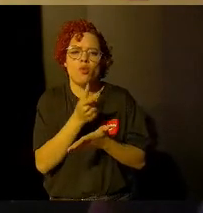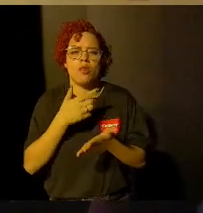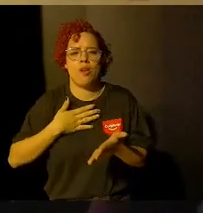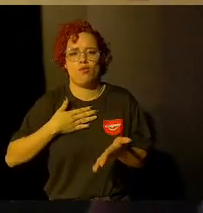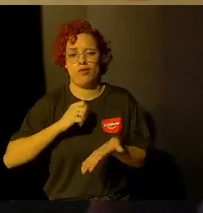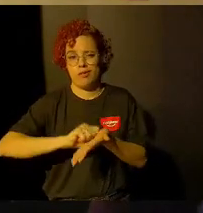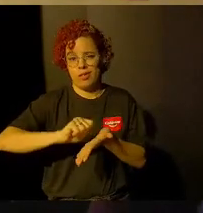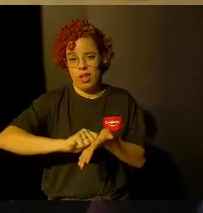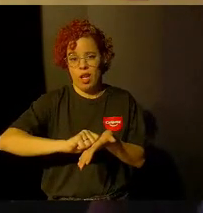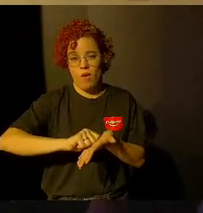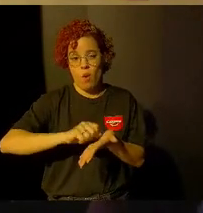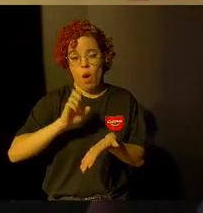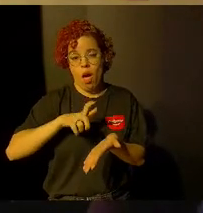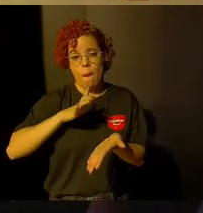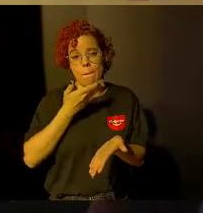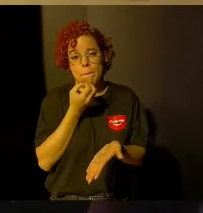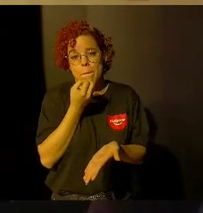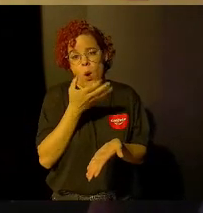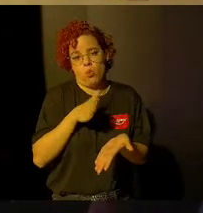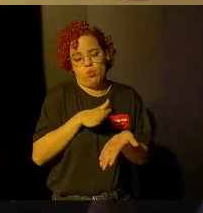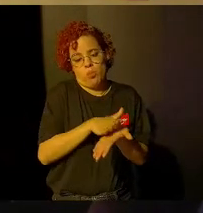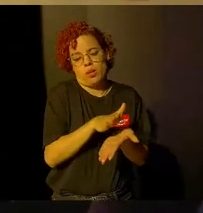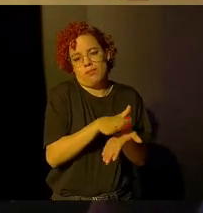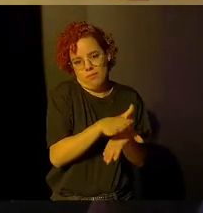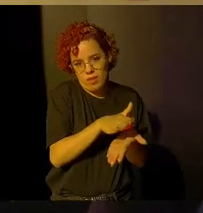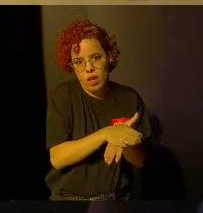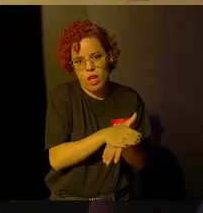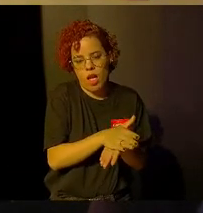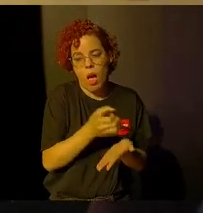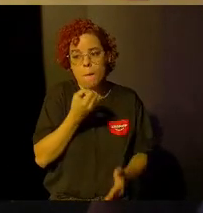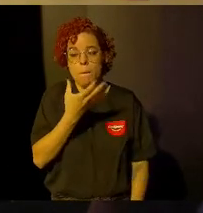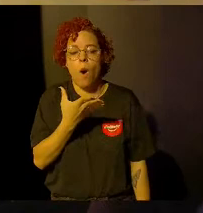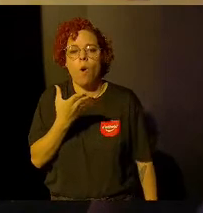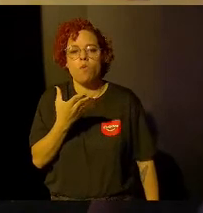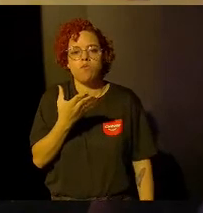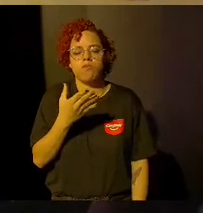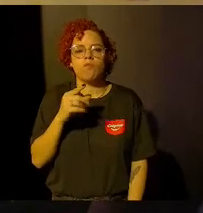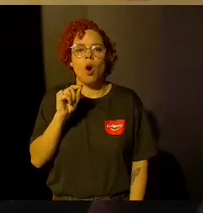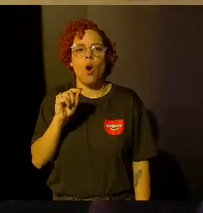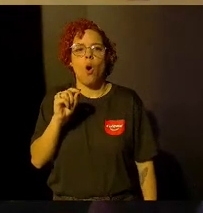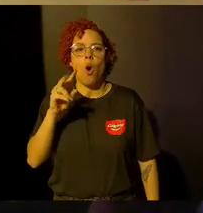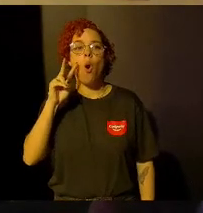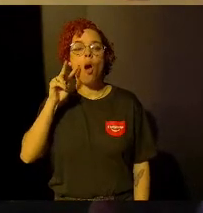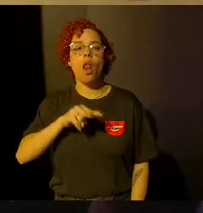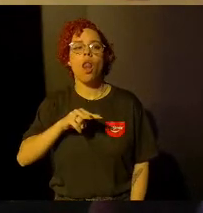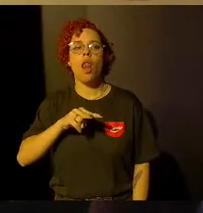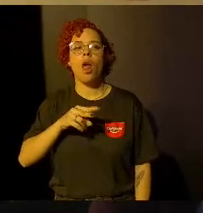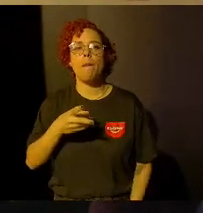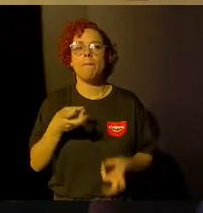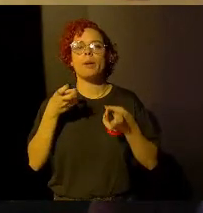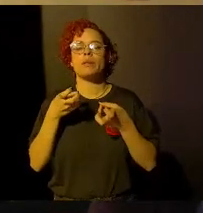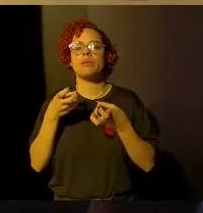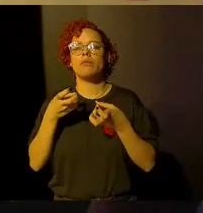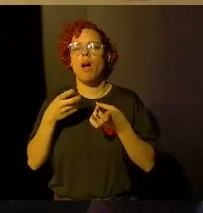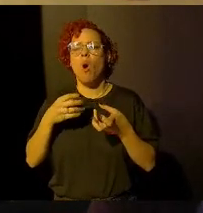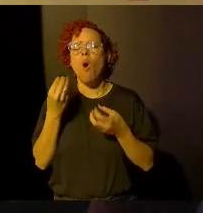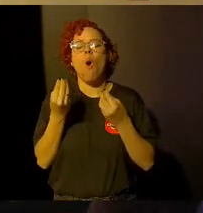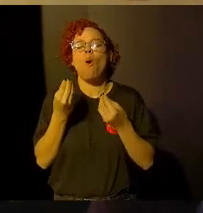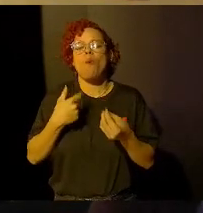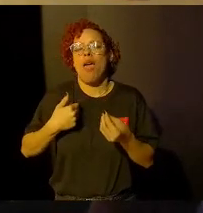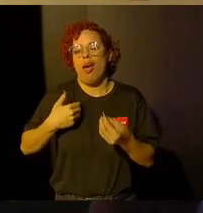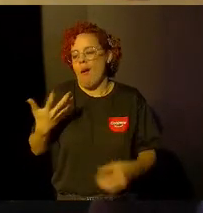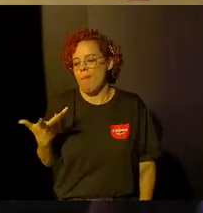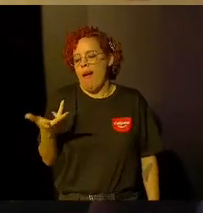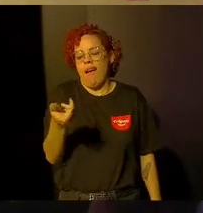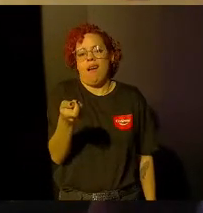suficiente para ser publicado e é muito bom olhar para isso como arrogância porque Como assim alguém tão incrível como eu vou assinar